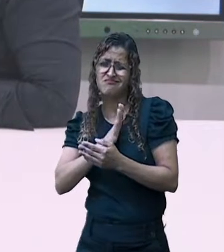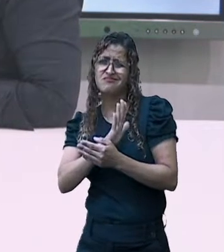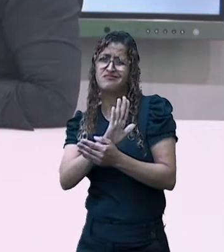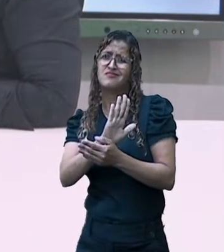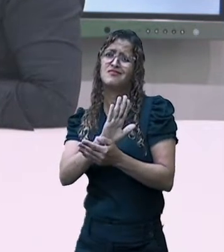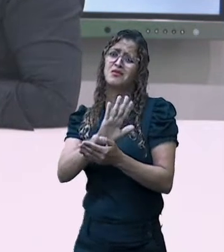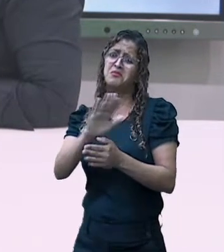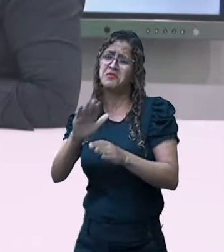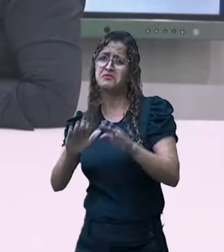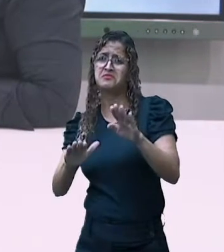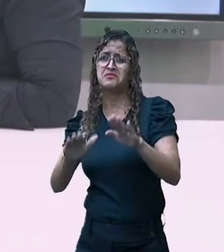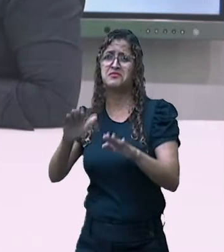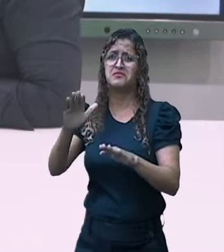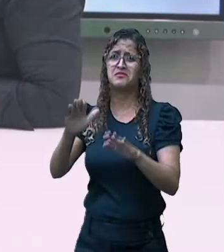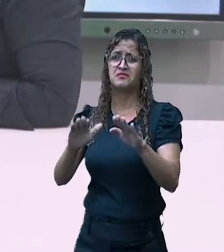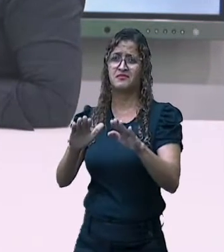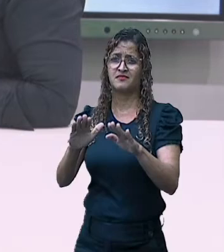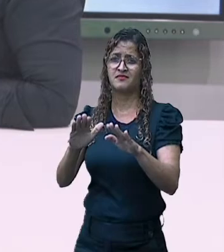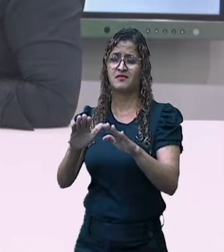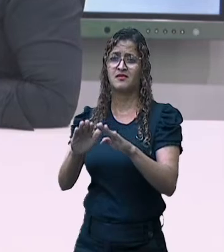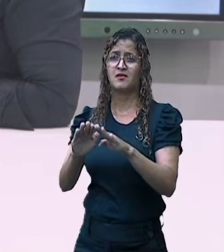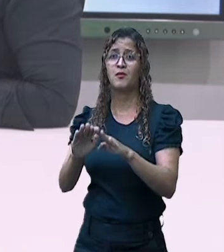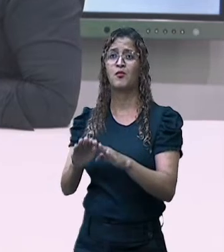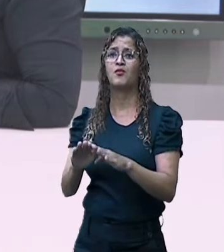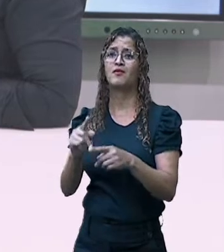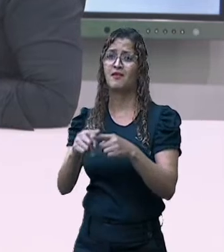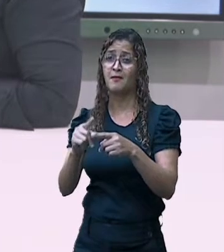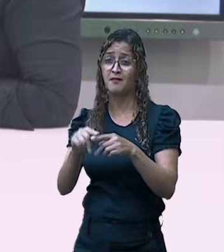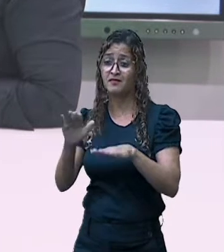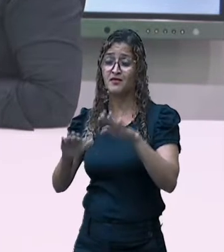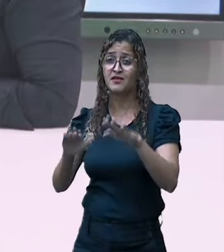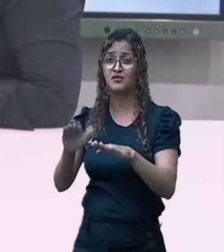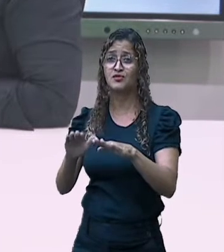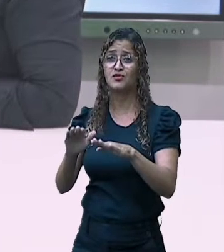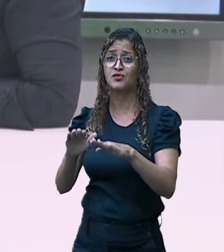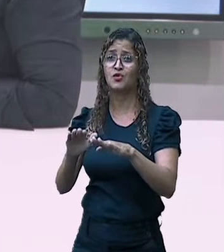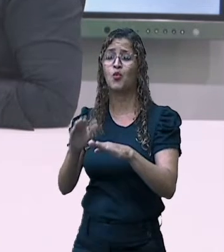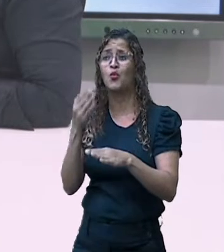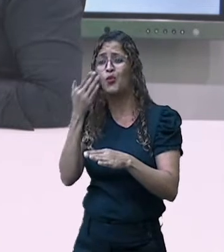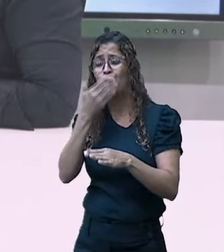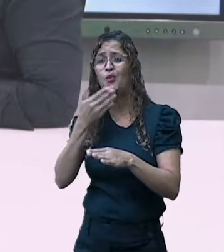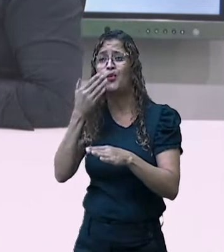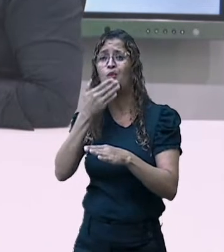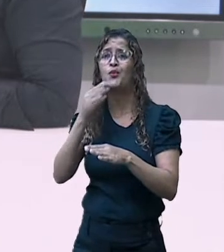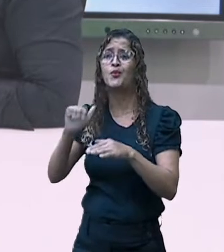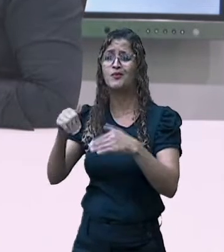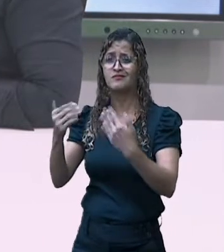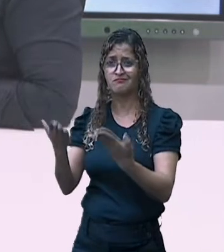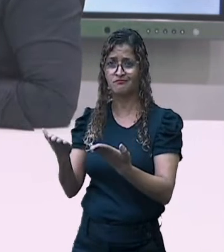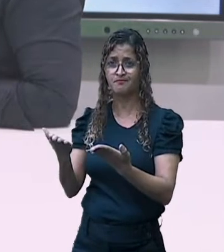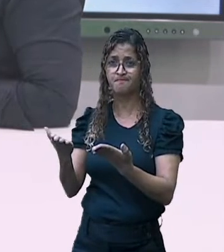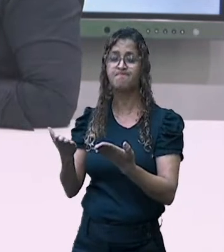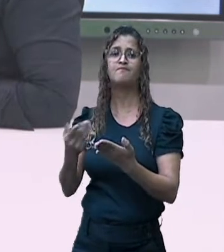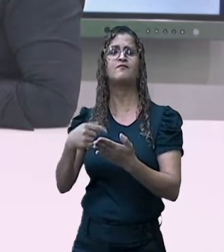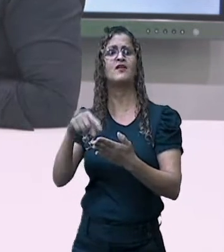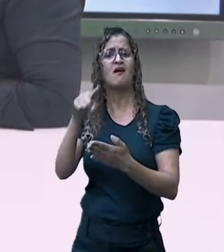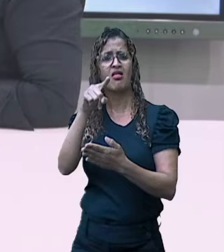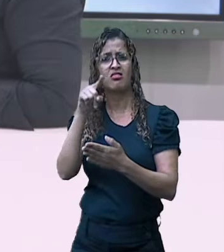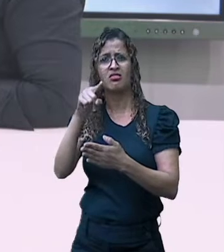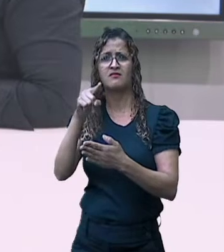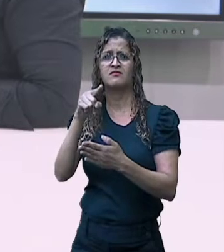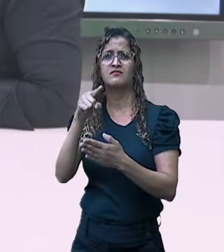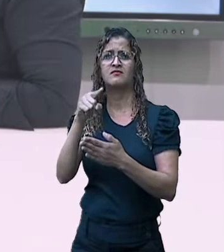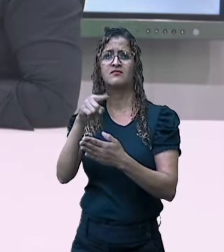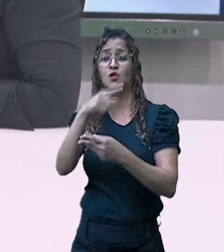não experimentar antes dos 2 anos. Isso é muito bacana, porque às vezes eu tenho pacientes no consultório que os pais